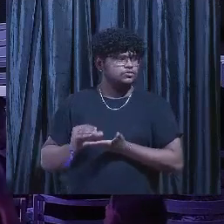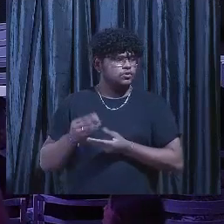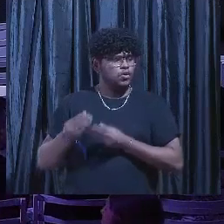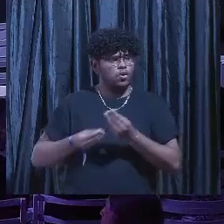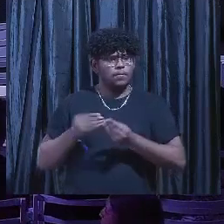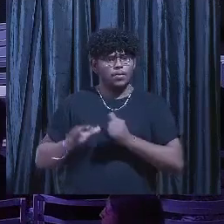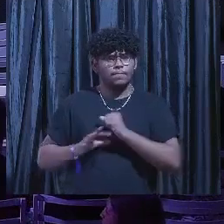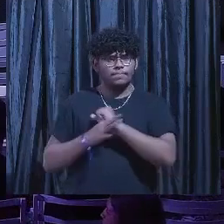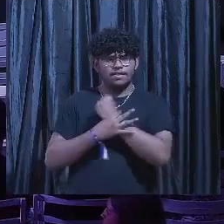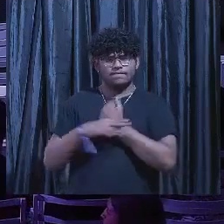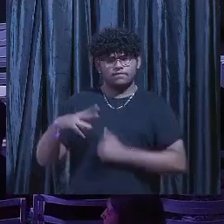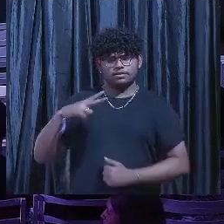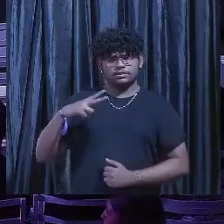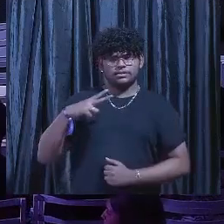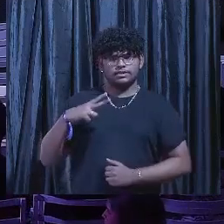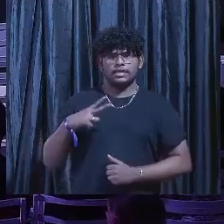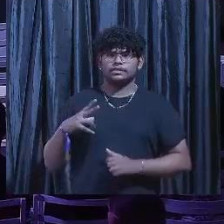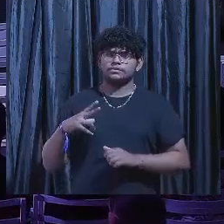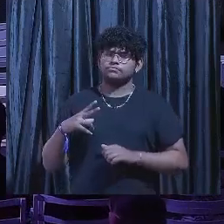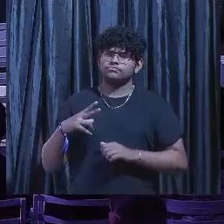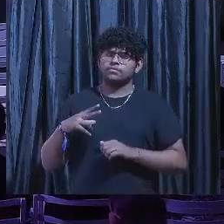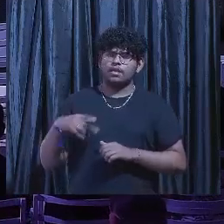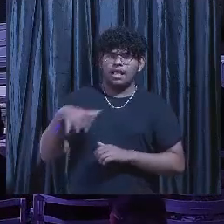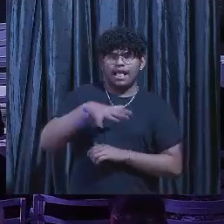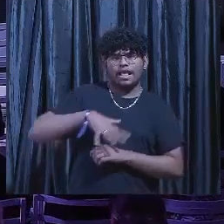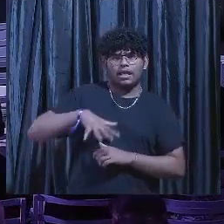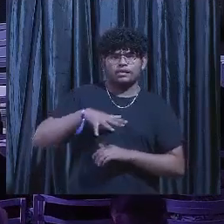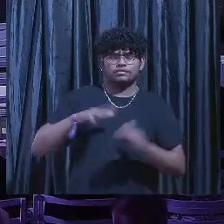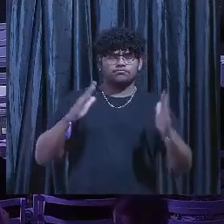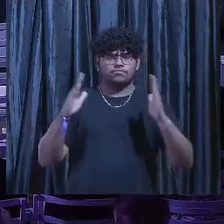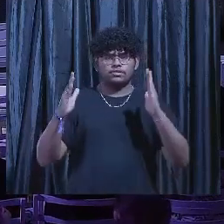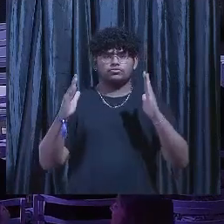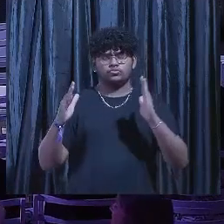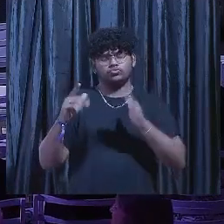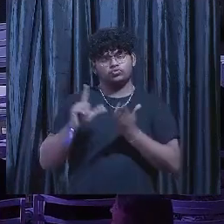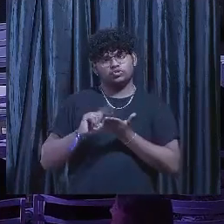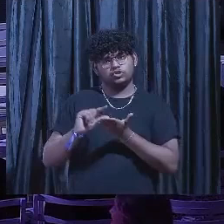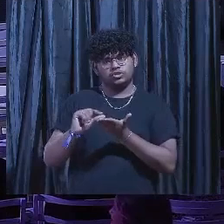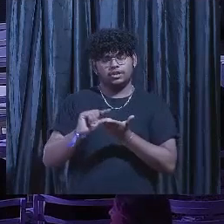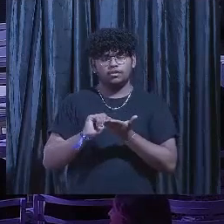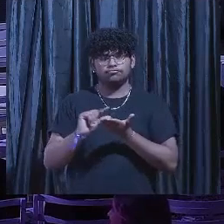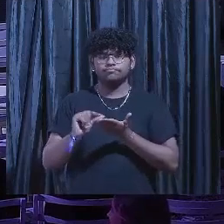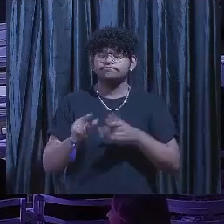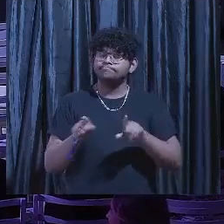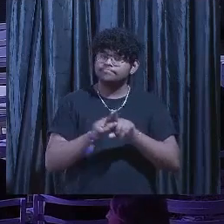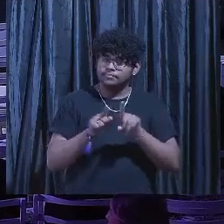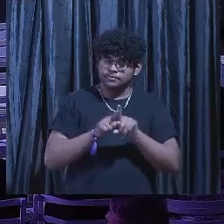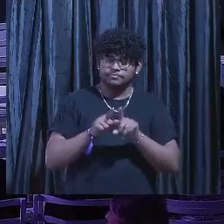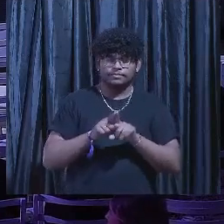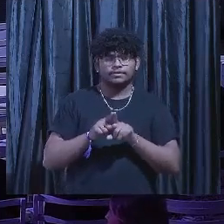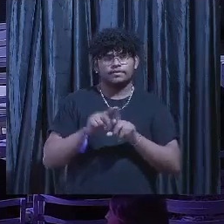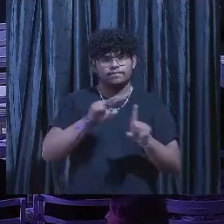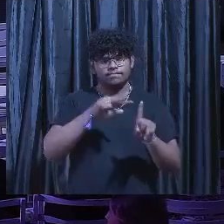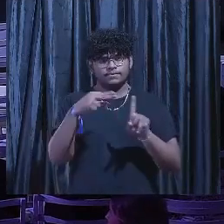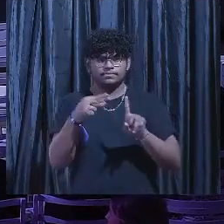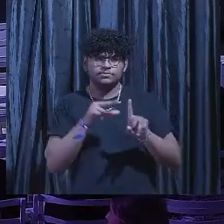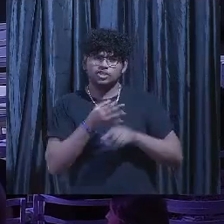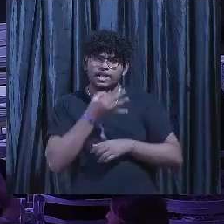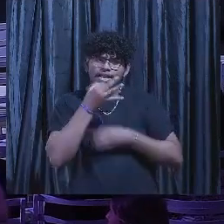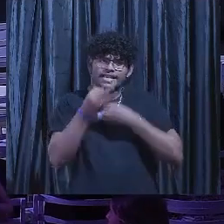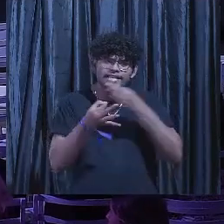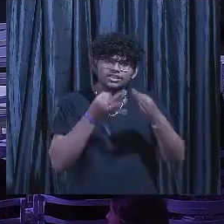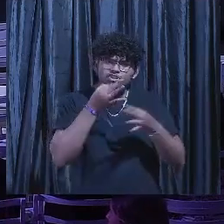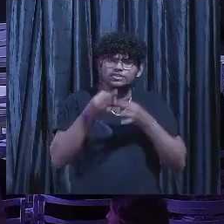privacidade e da segurança na era digital. Mas, mais do que isso, pode nos trazer uma visão crítica e sobre as fontes de coleta de